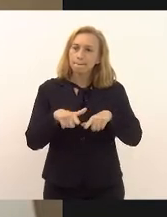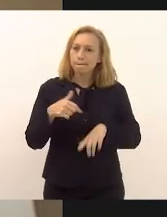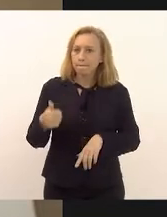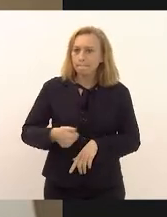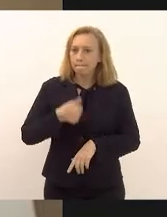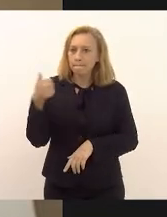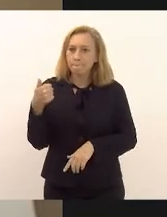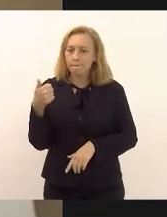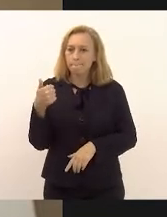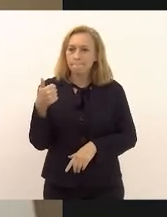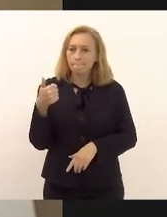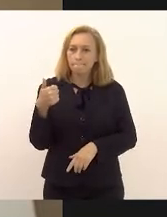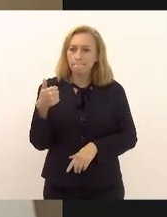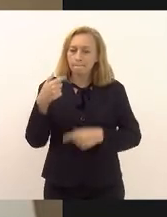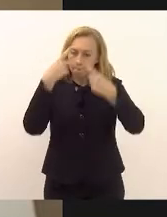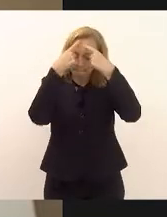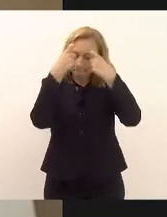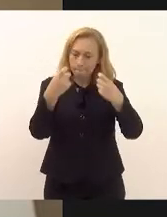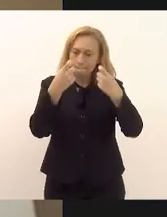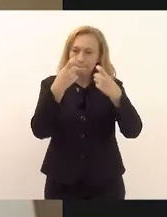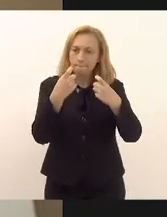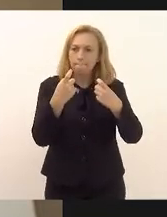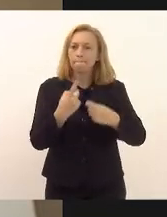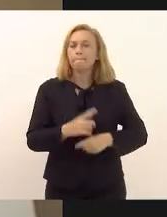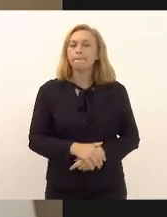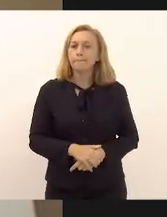essa questão da violência